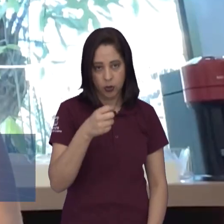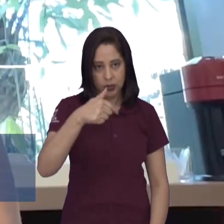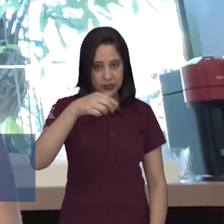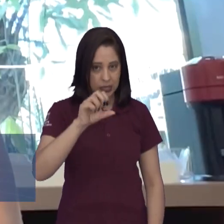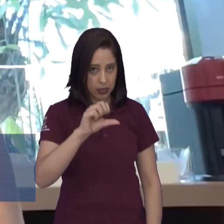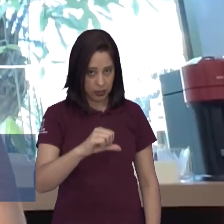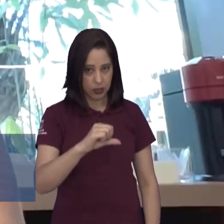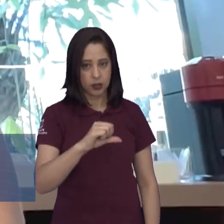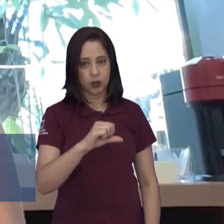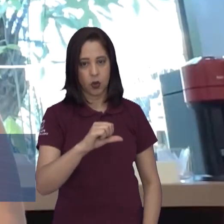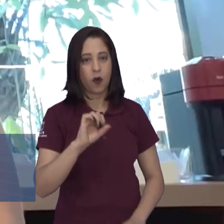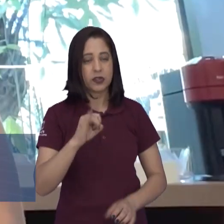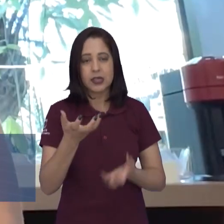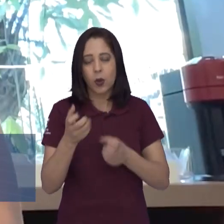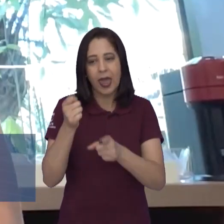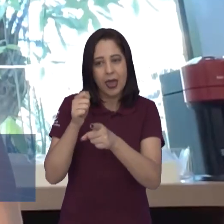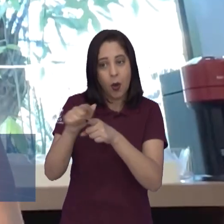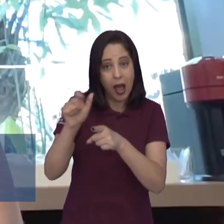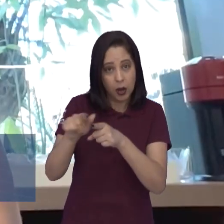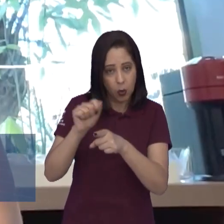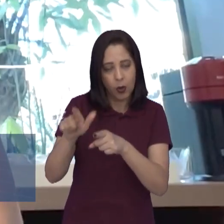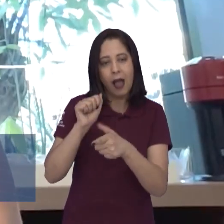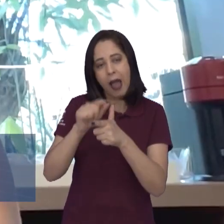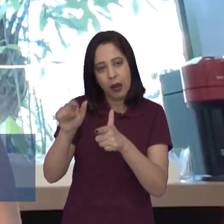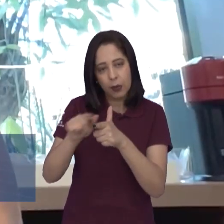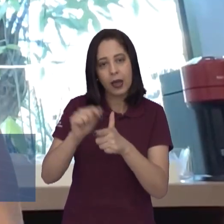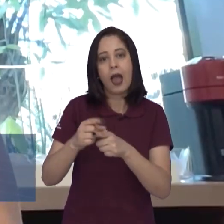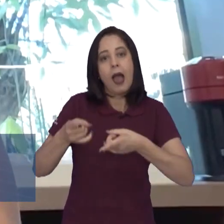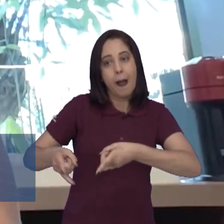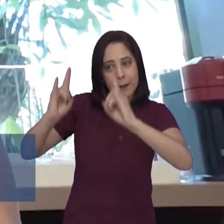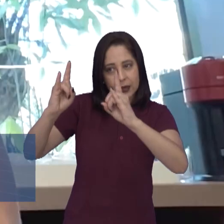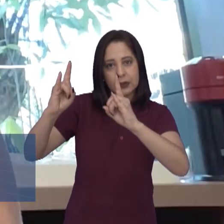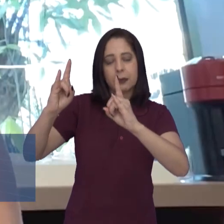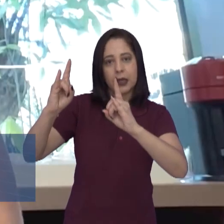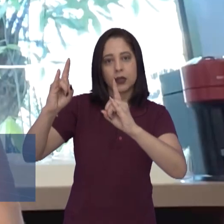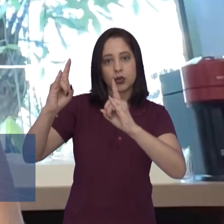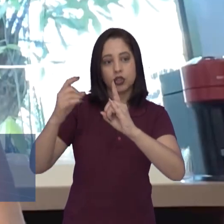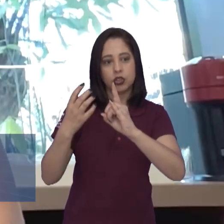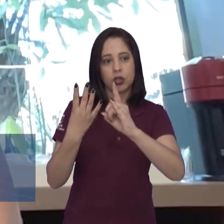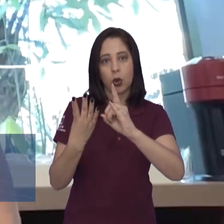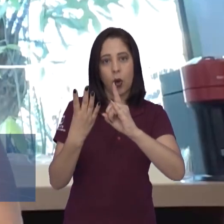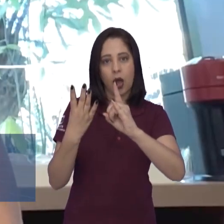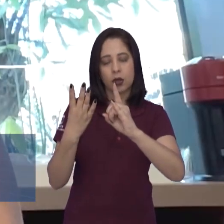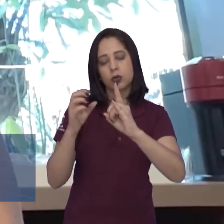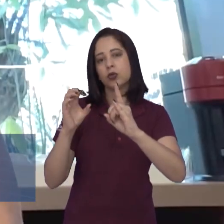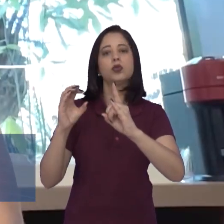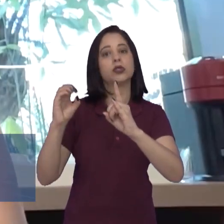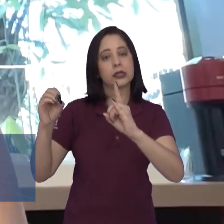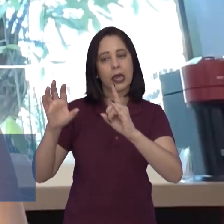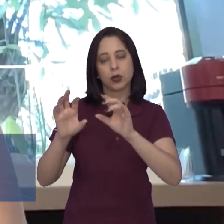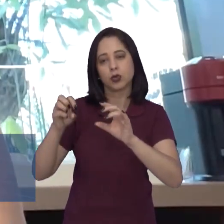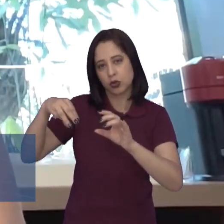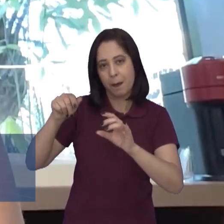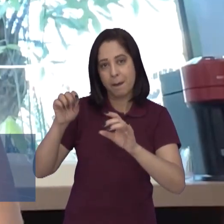uma locação de um apartamento de 100 metros, eu estou falando em torno de R$ 4.000, né? Ele não é um valor tão acessível